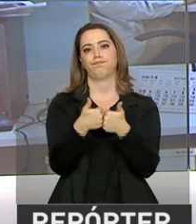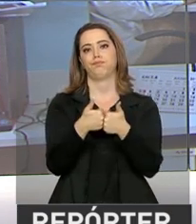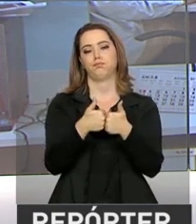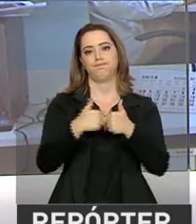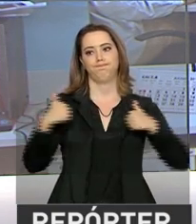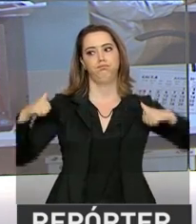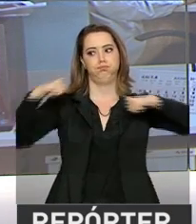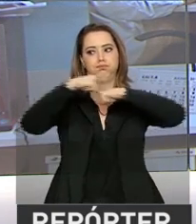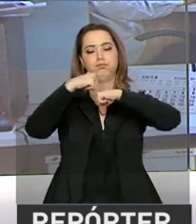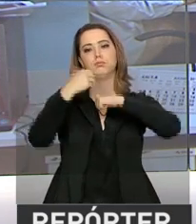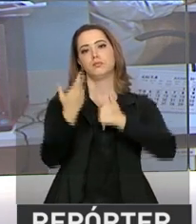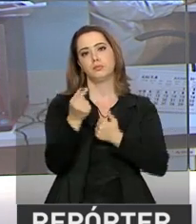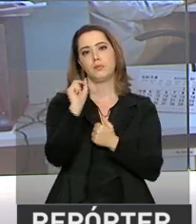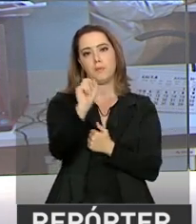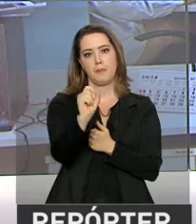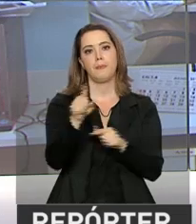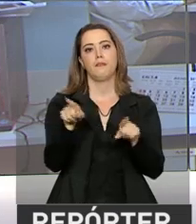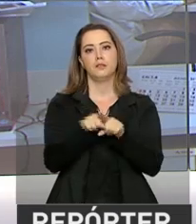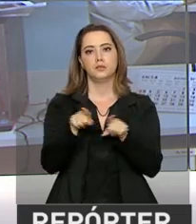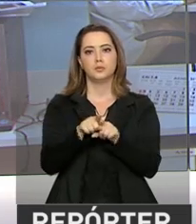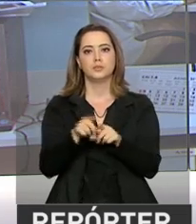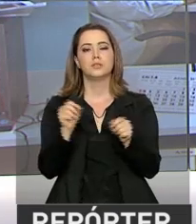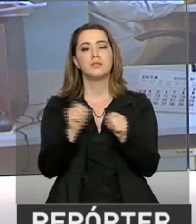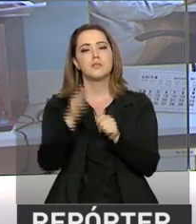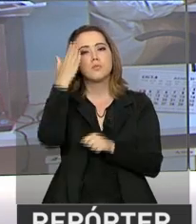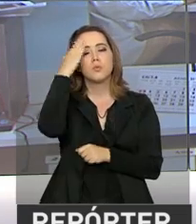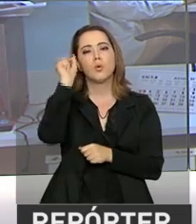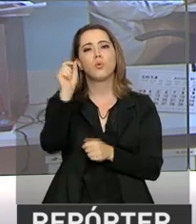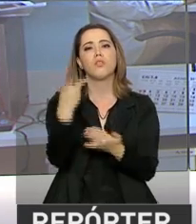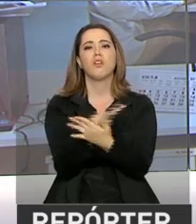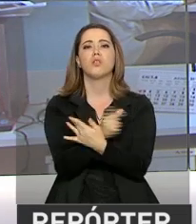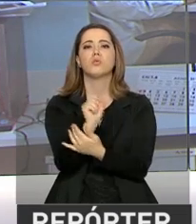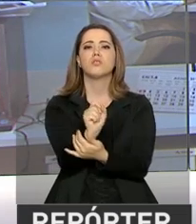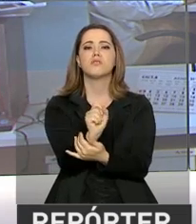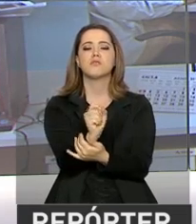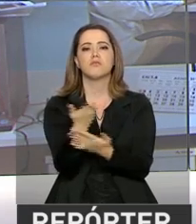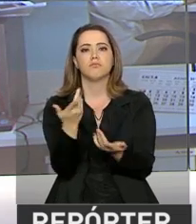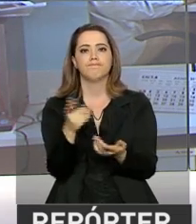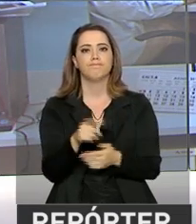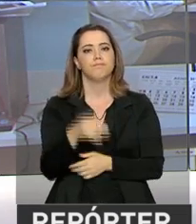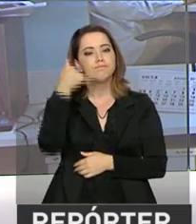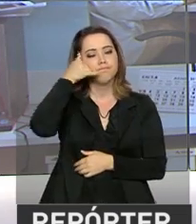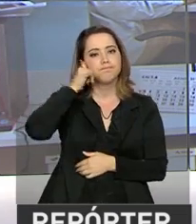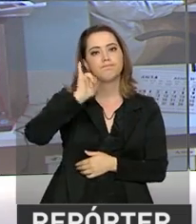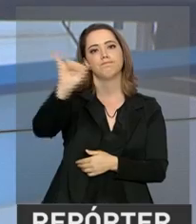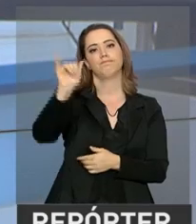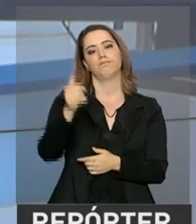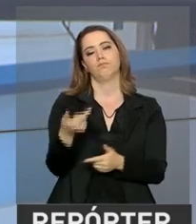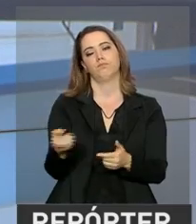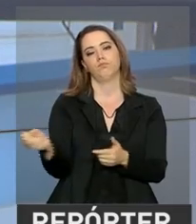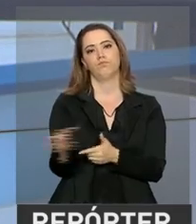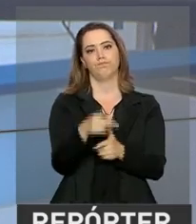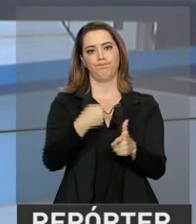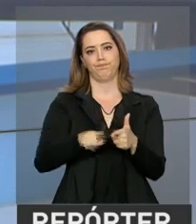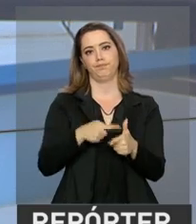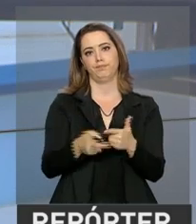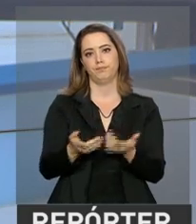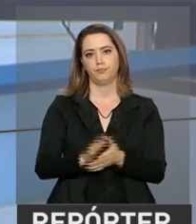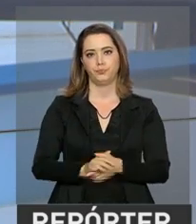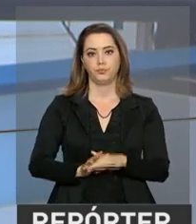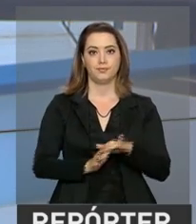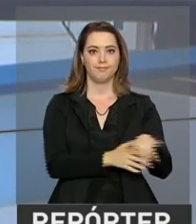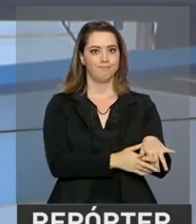aeronáuticos também foi estabelecida para identificar as causas visando prevenir novas ocorrências. Ver de perto o